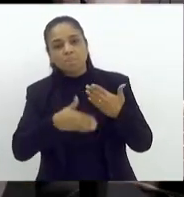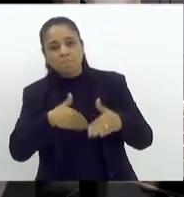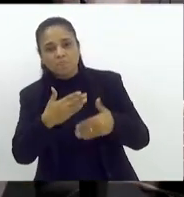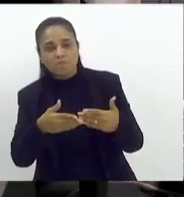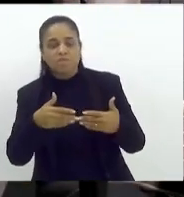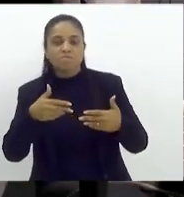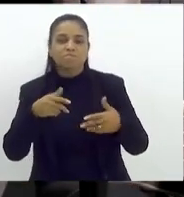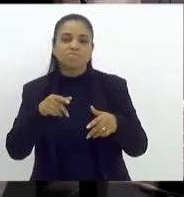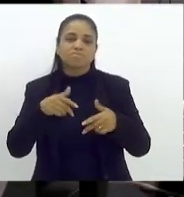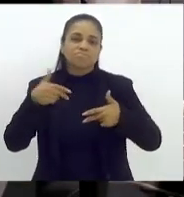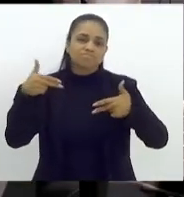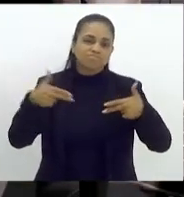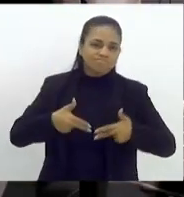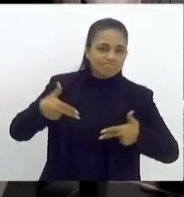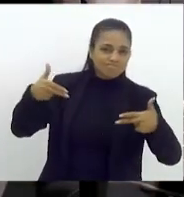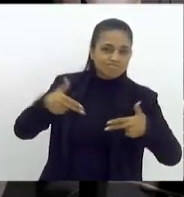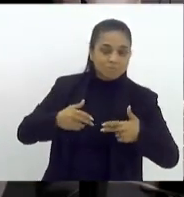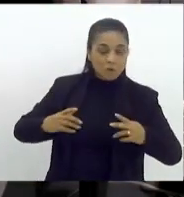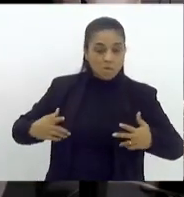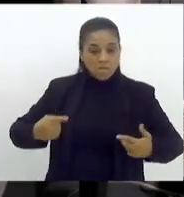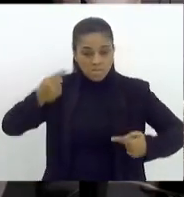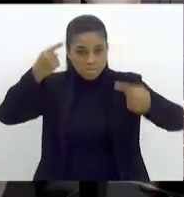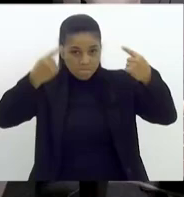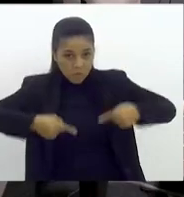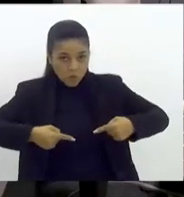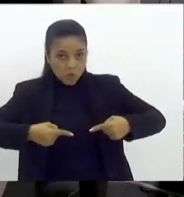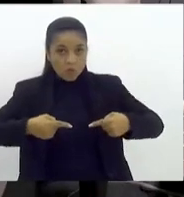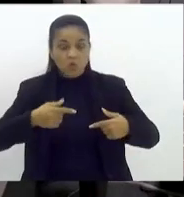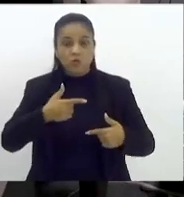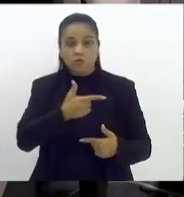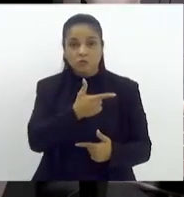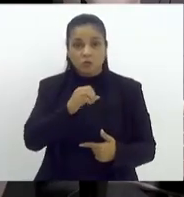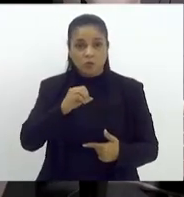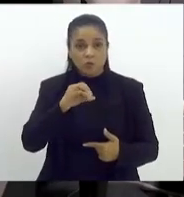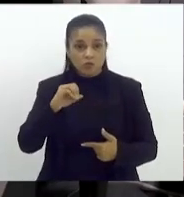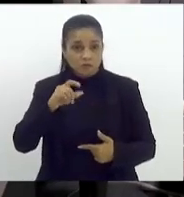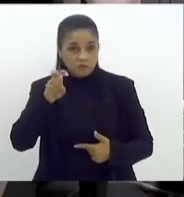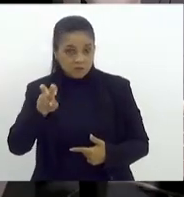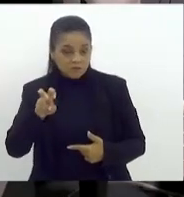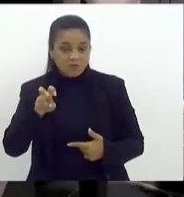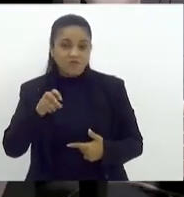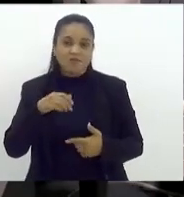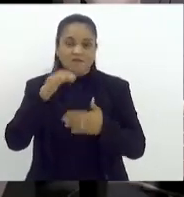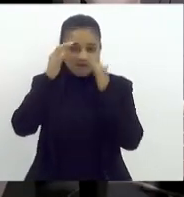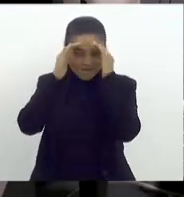2005 na batalha do Real máximo respeito ao César que está presente